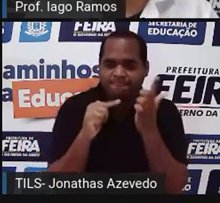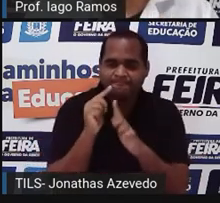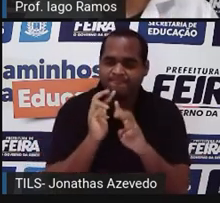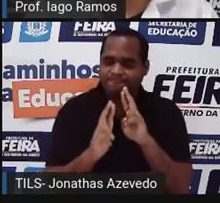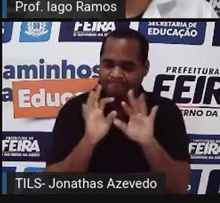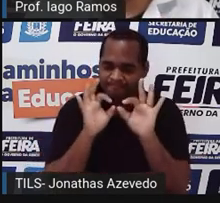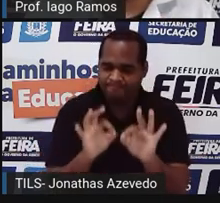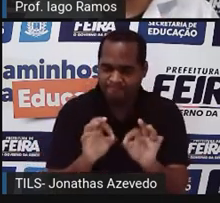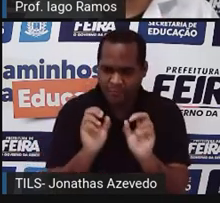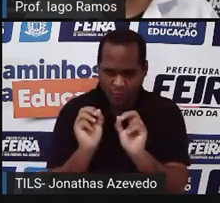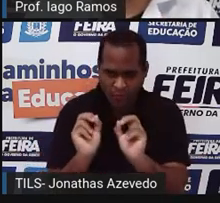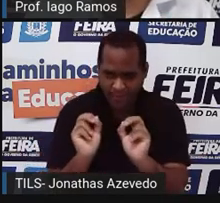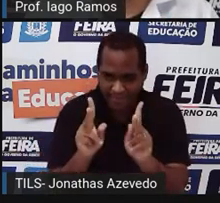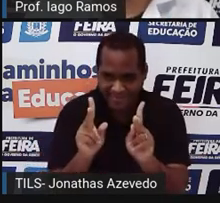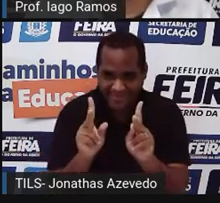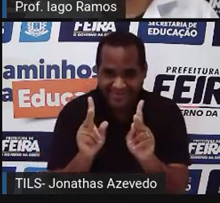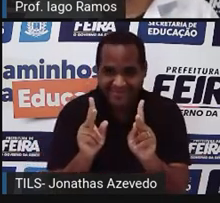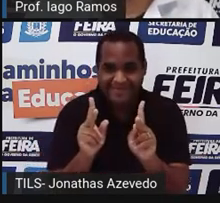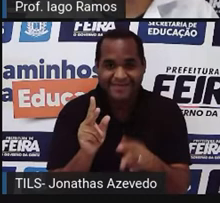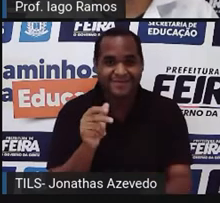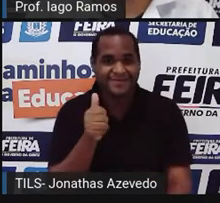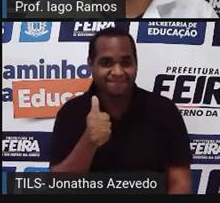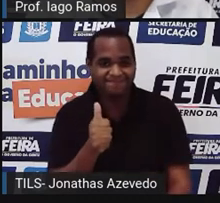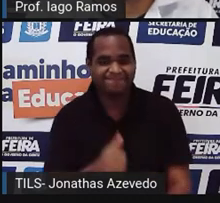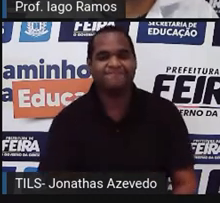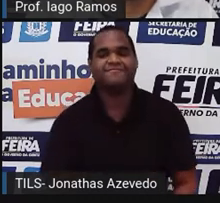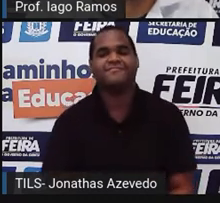se você consegue fazer, beleza?